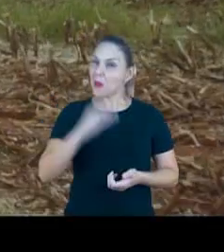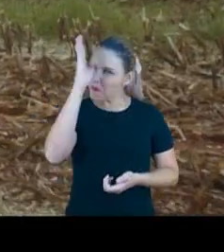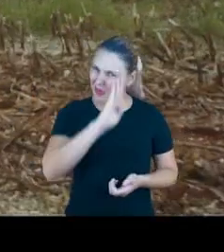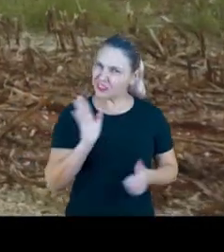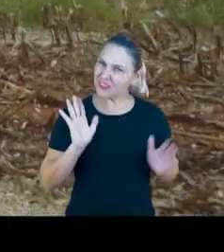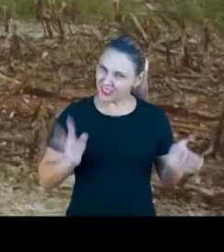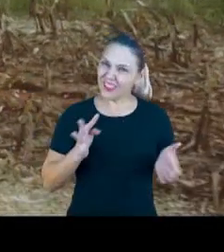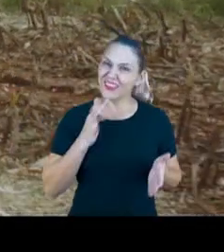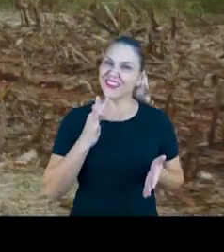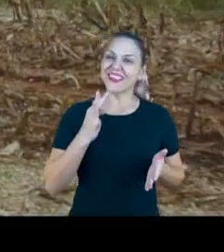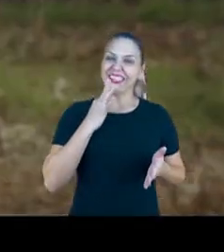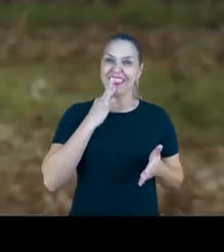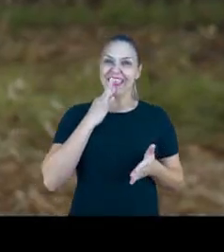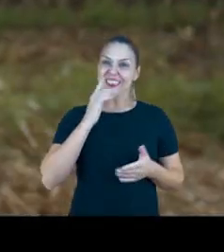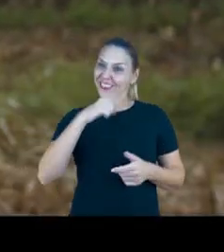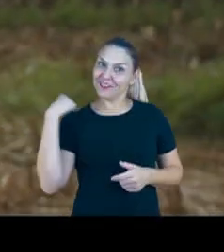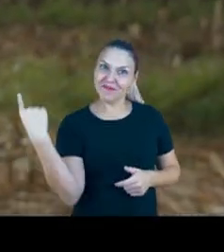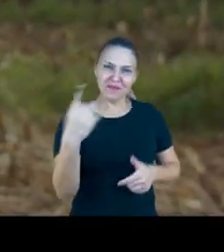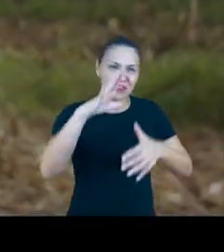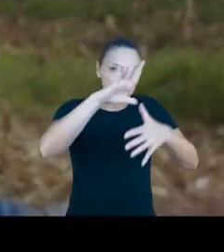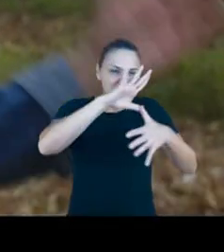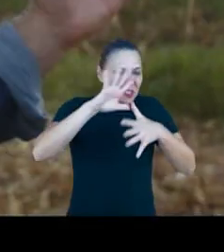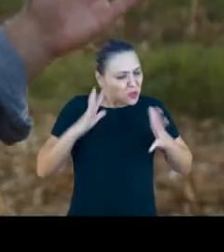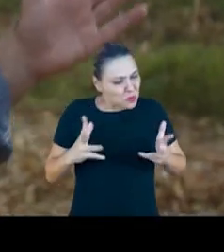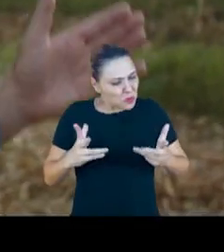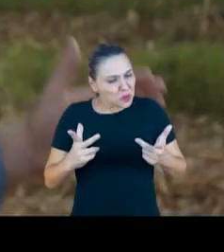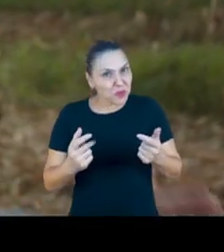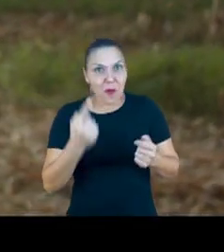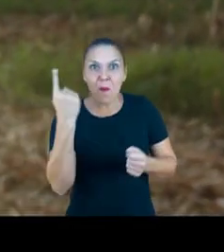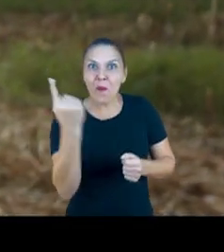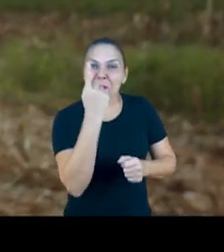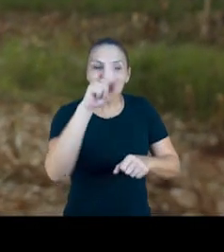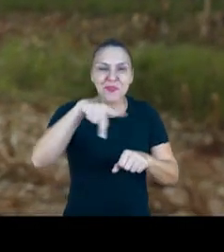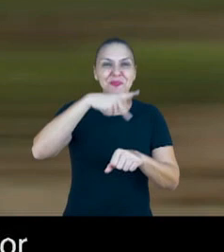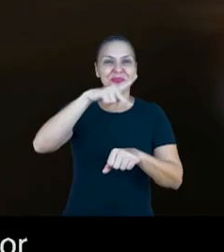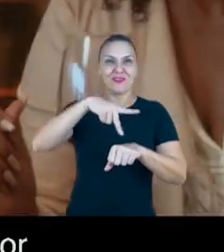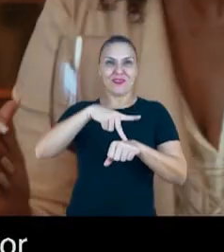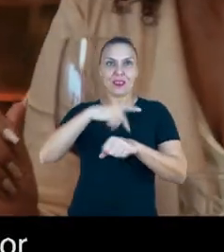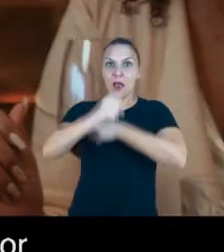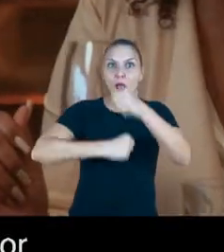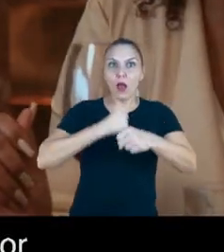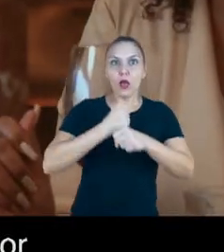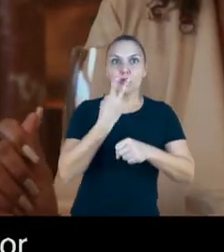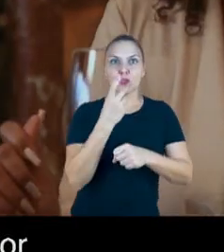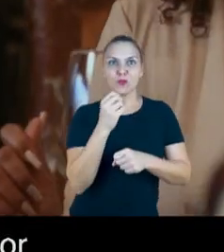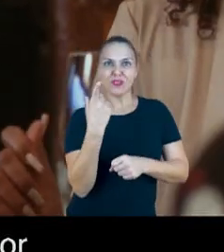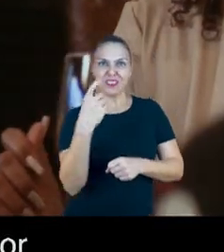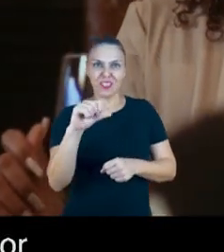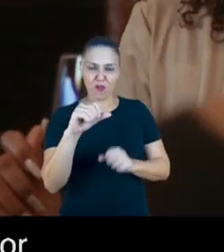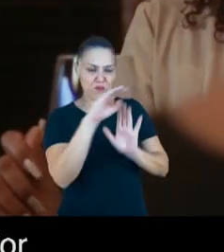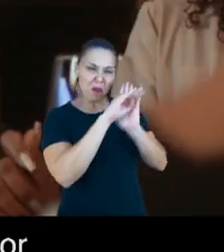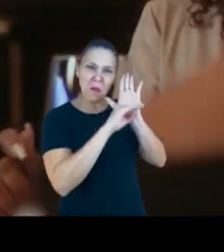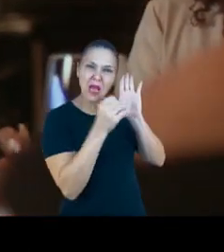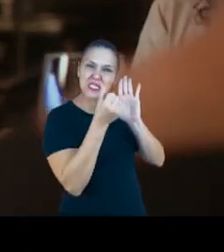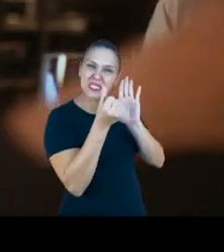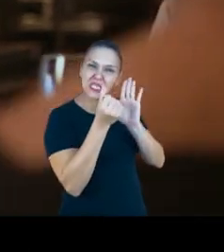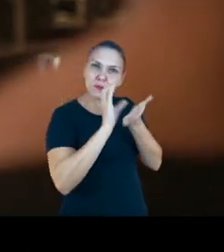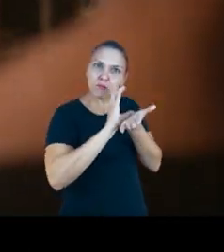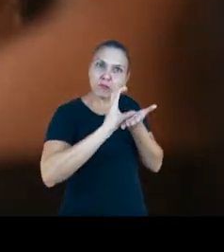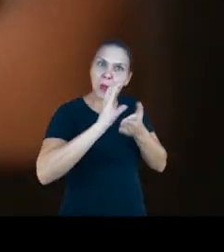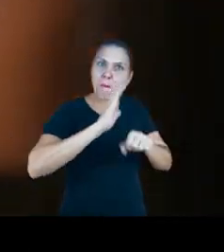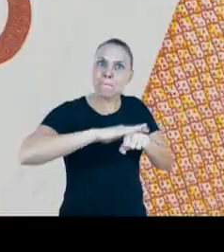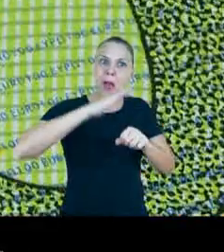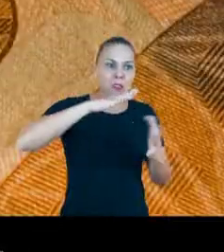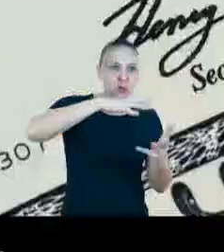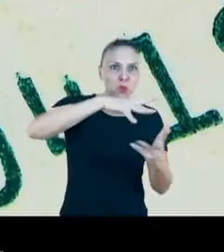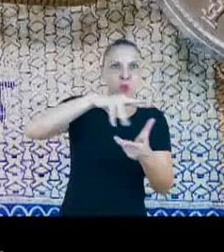O Brasil você já conhece. Somos um continente inteiro em um só país. Em 2019, nós fomos o 6º maior destino de